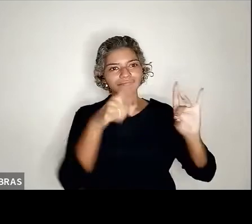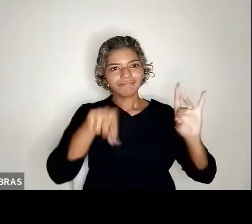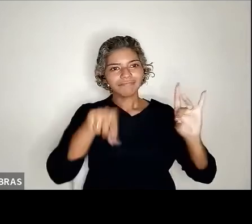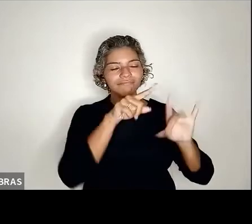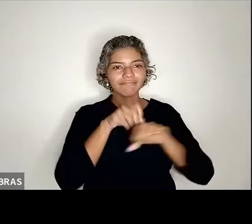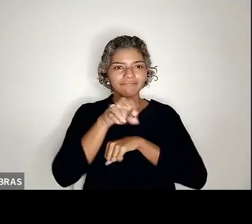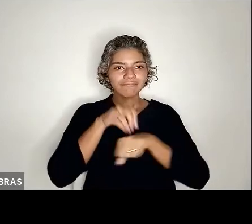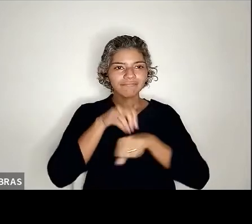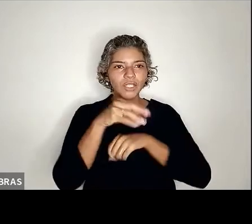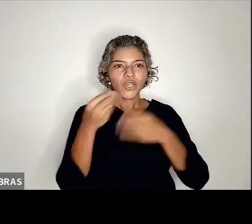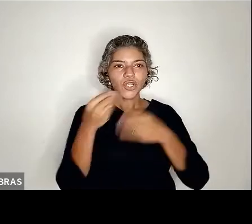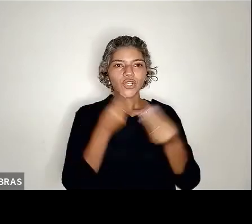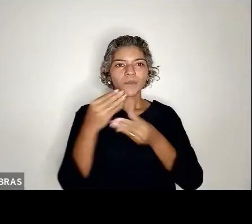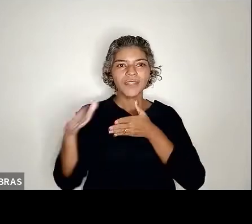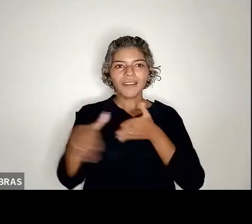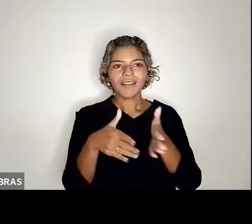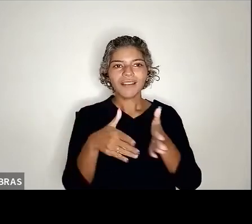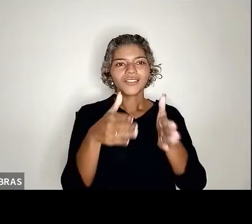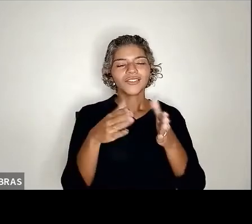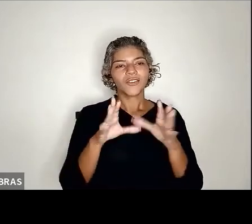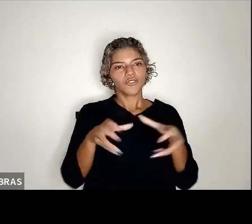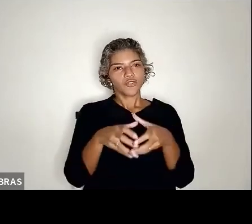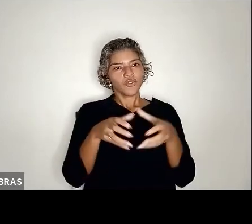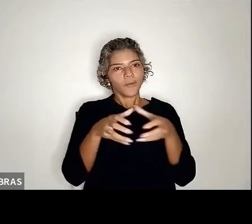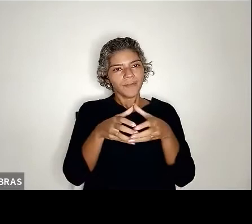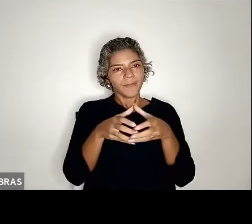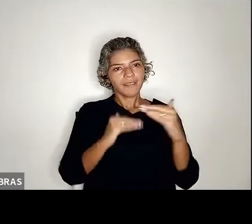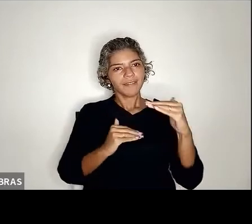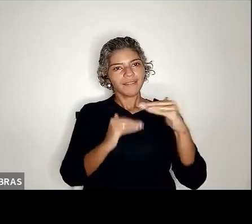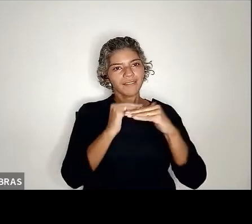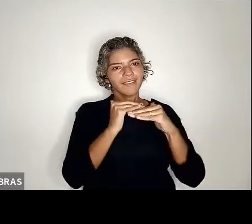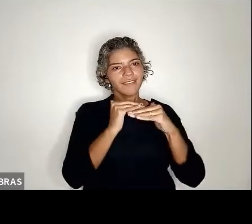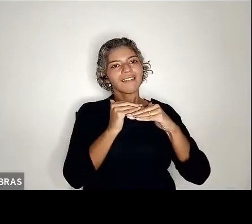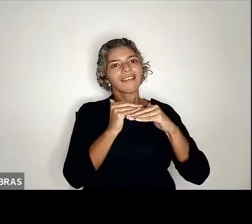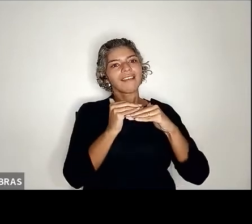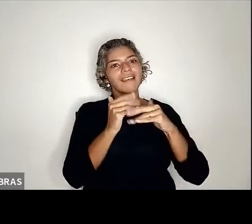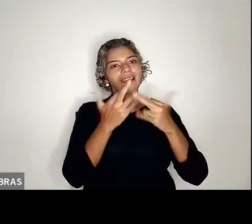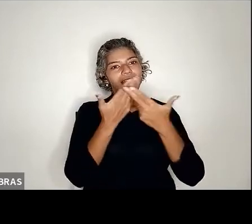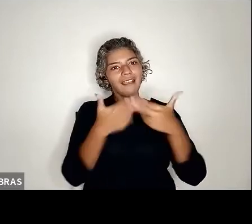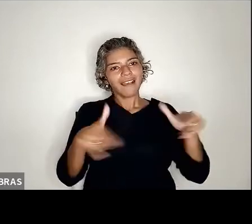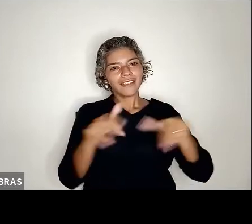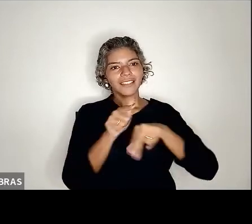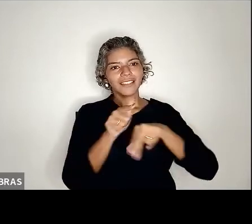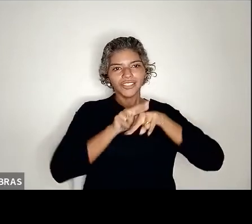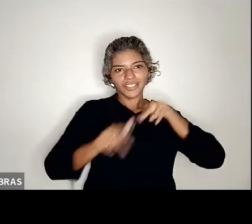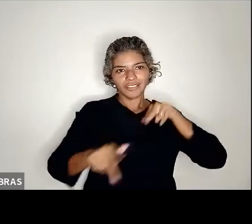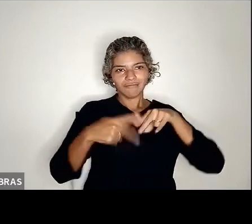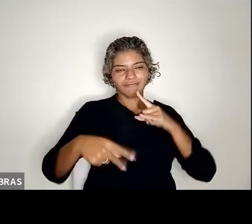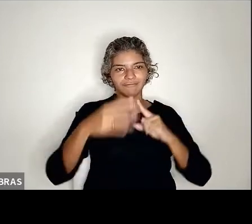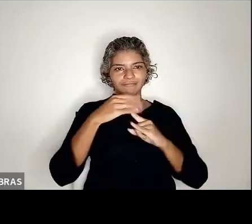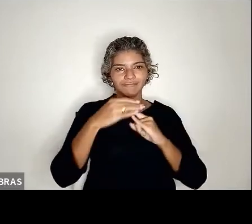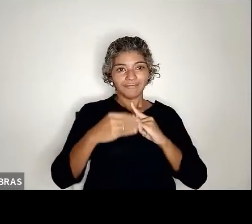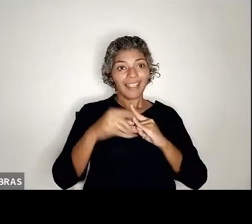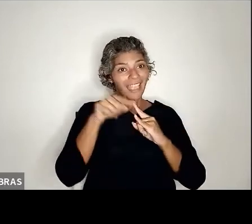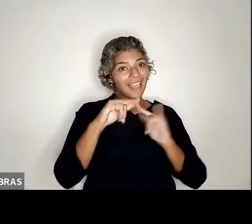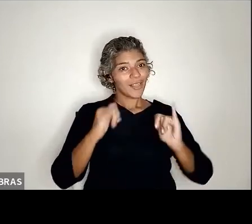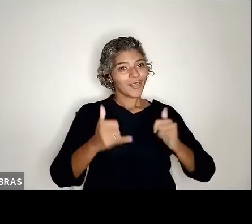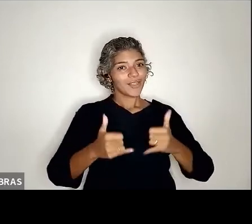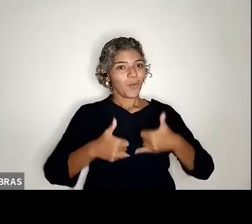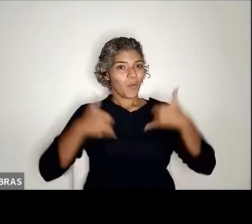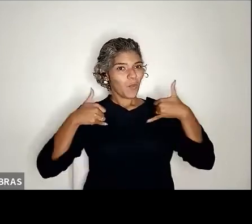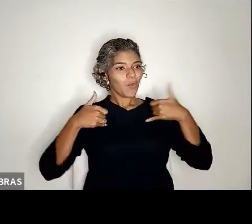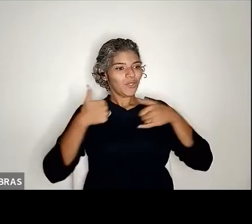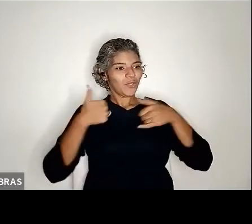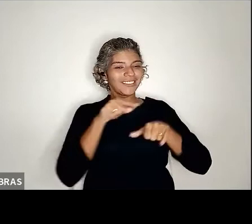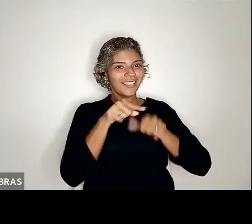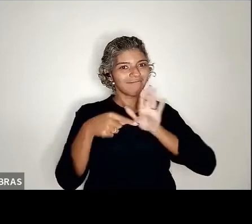Gênero e Raça da Fiocruz. E sinto que, ao mesmo tempo que é um orgulho estar nesse lugar de representar esse coletivo tão